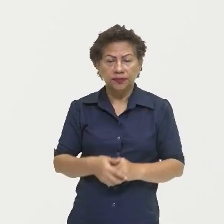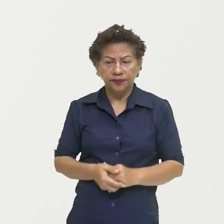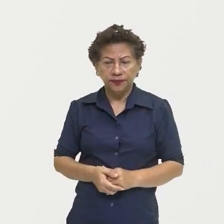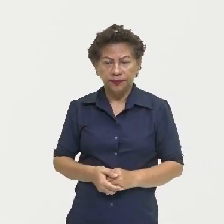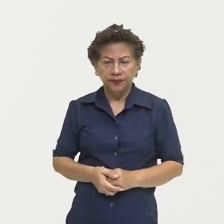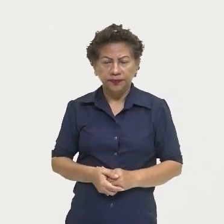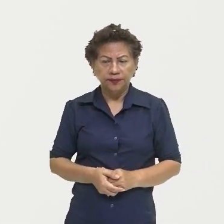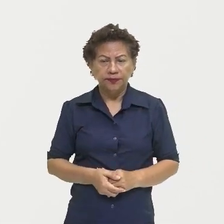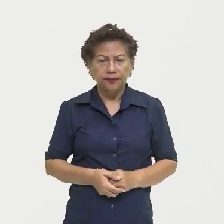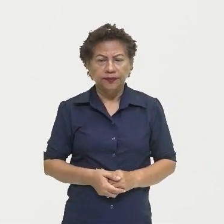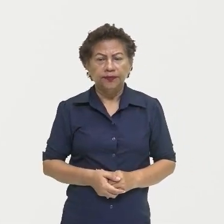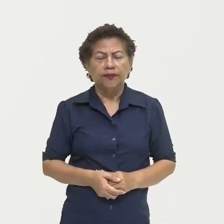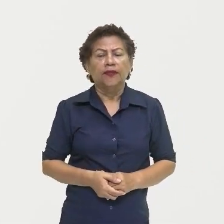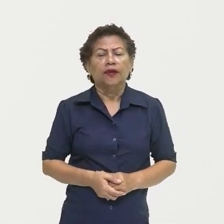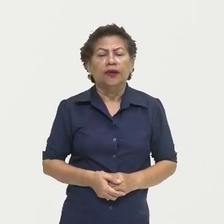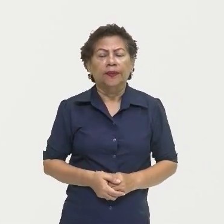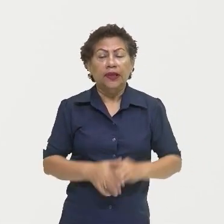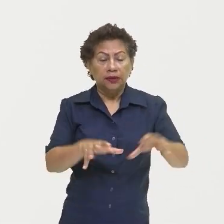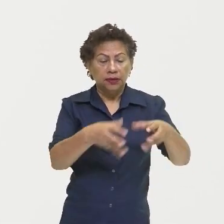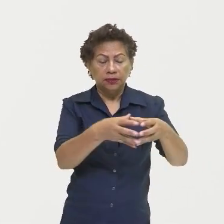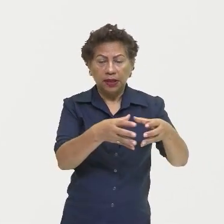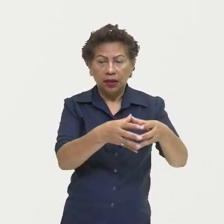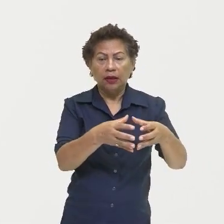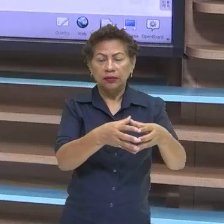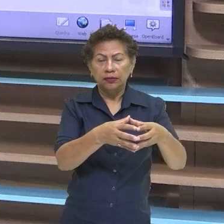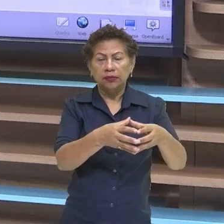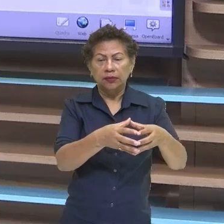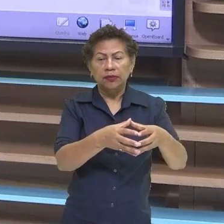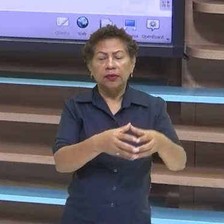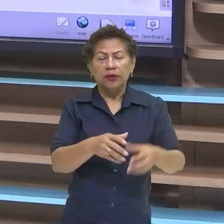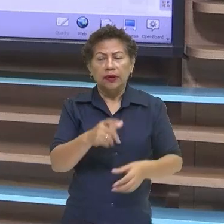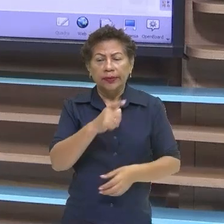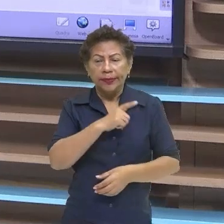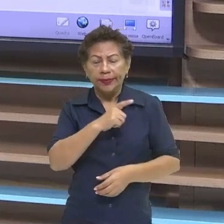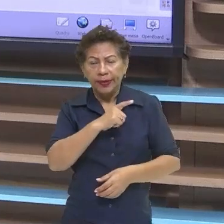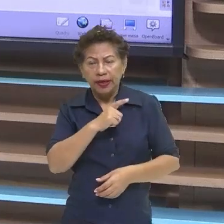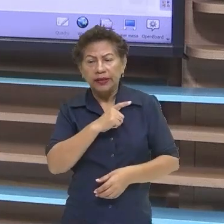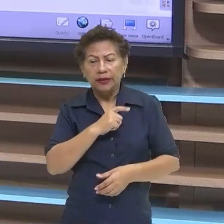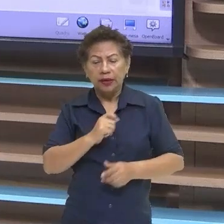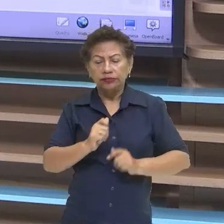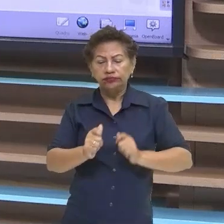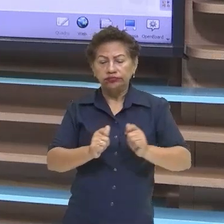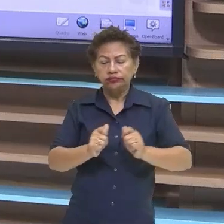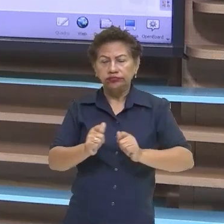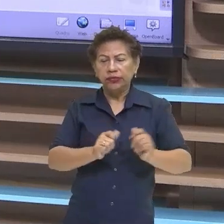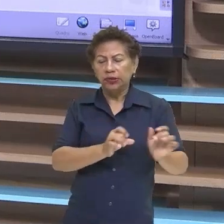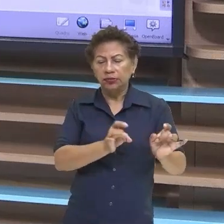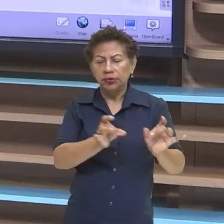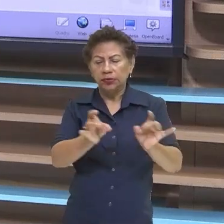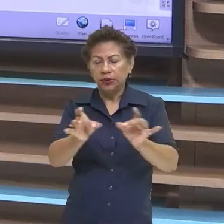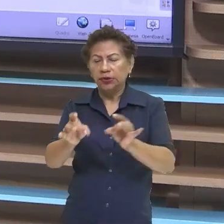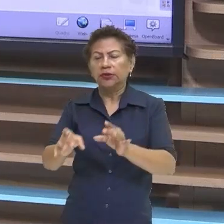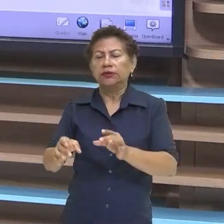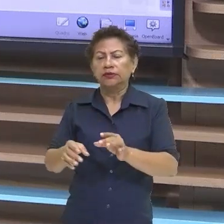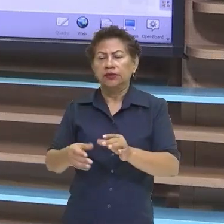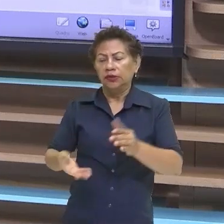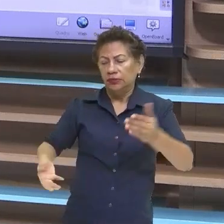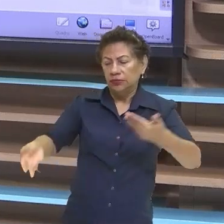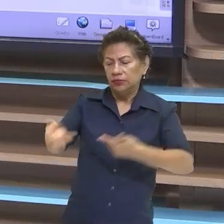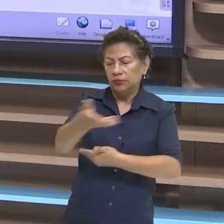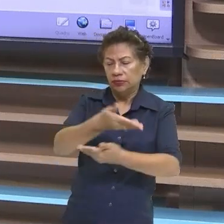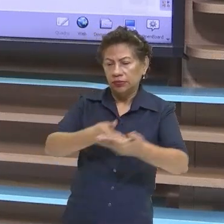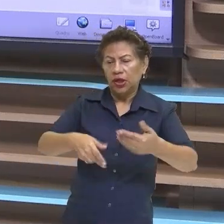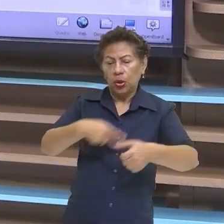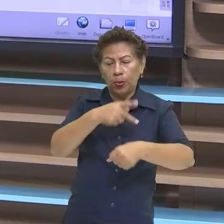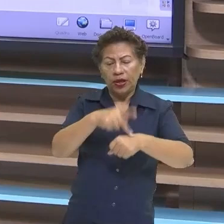para colocar em prática, né, comercializar, melhorar ali as questões econômicas entre um país e outro,